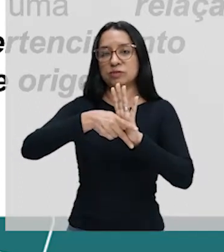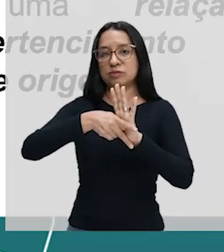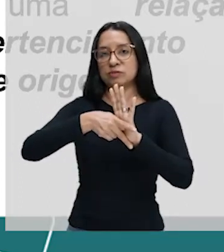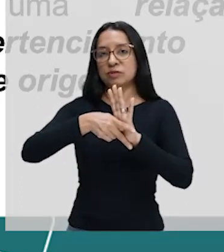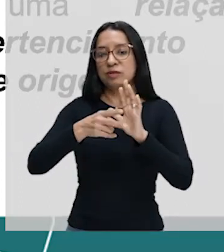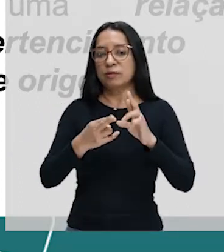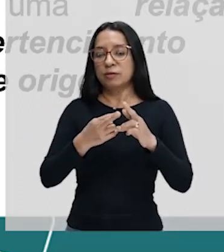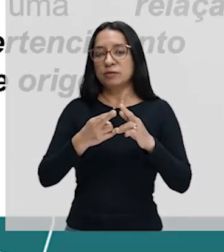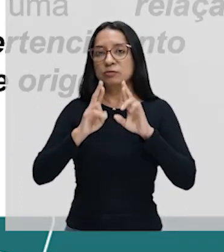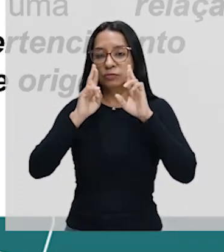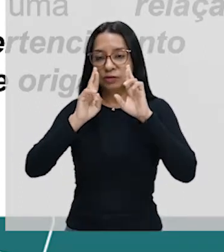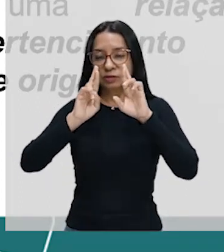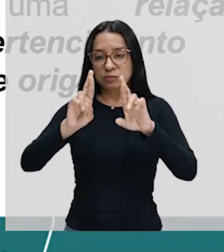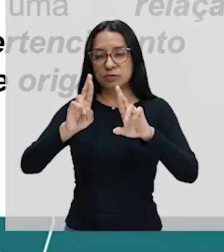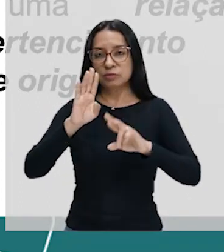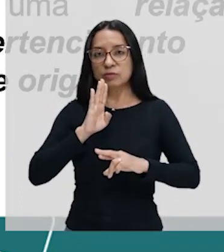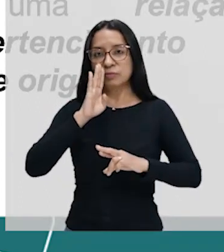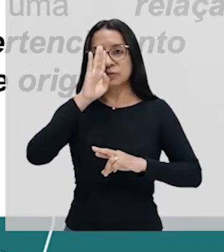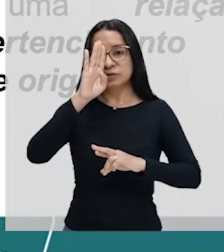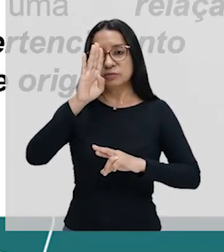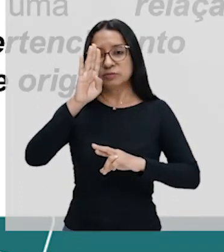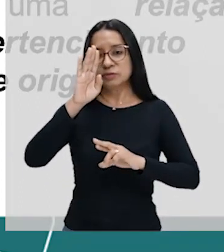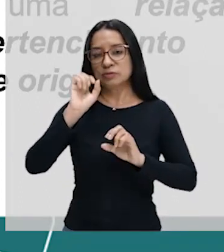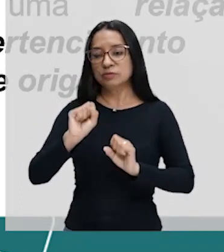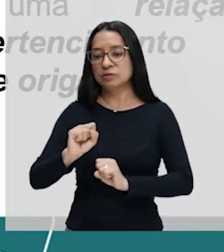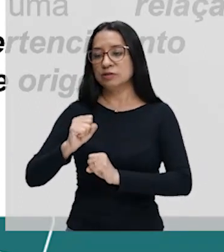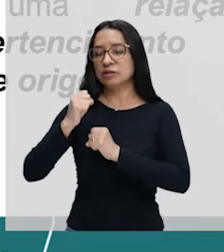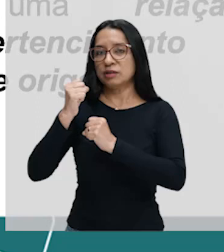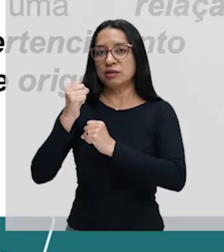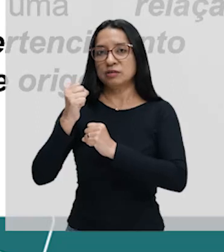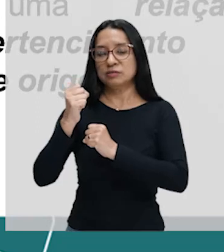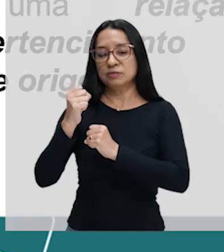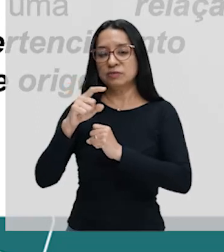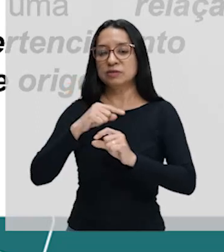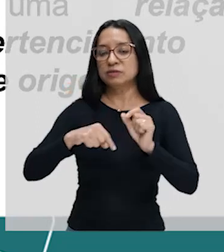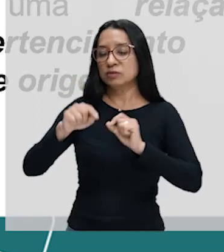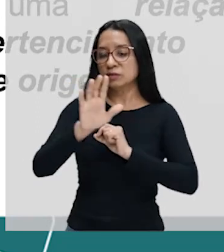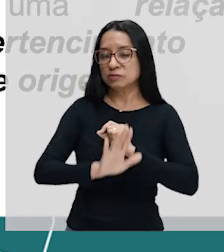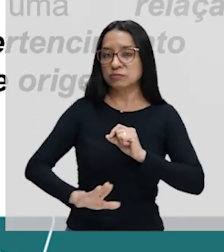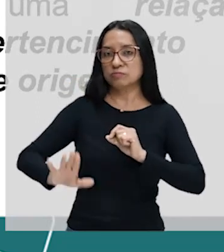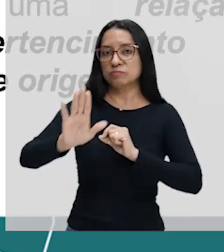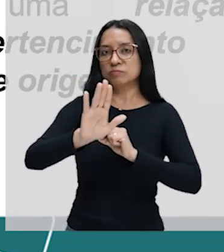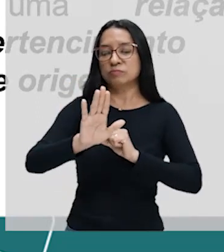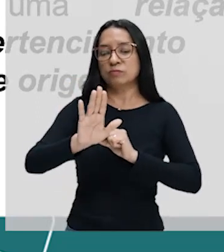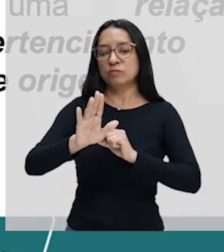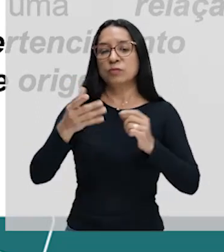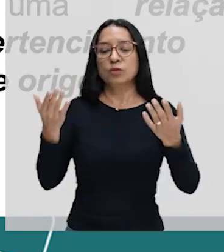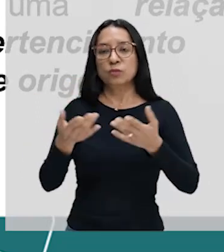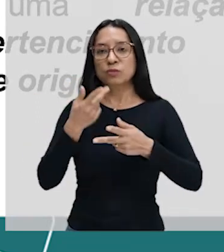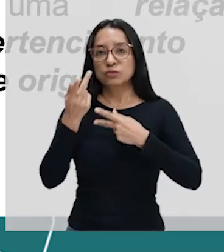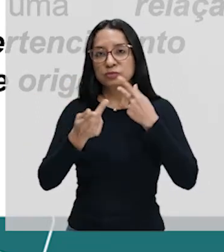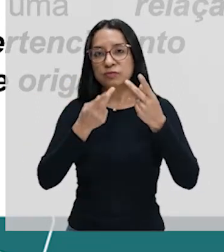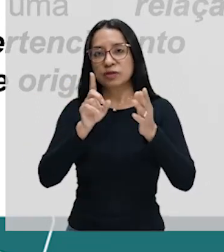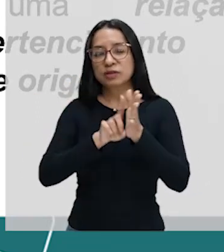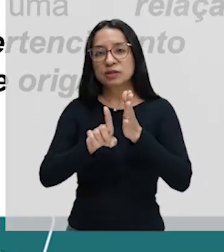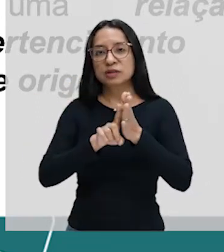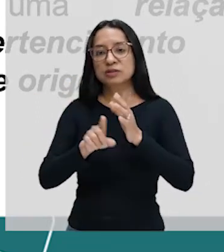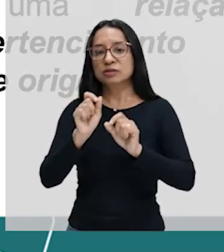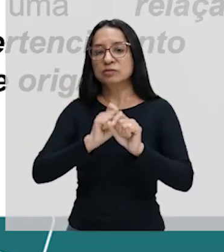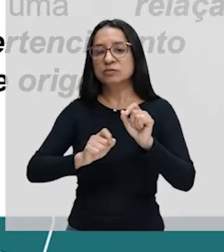de respeito e principalmente de defesa à sua nação. Hoje a gente fala muito sobre a questão aí